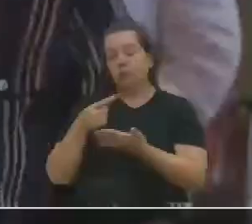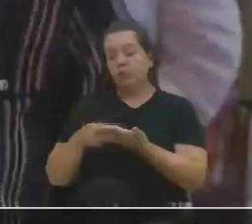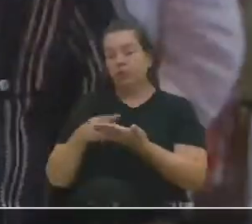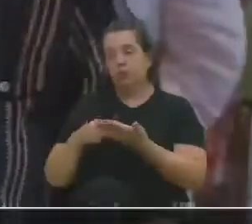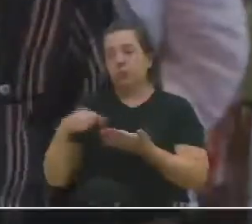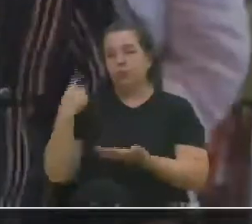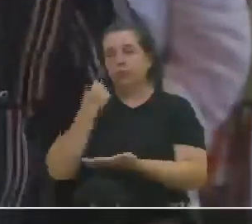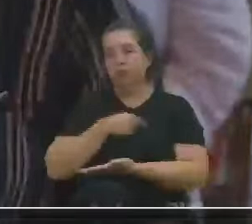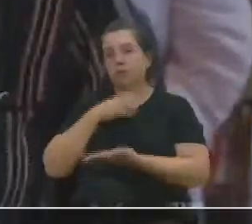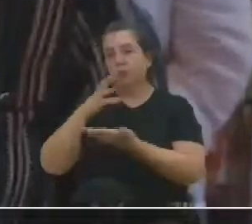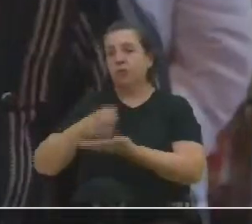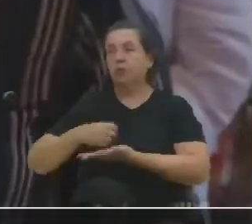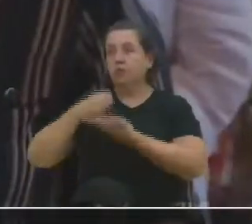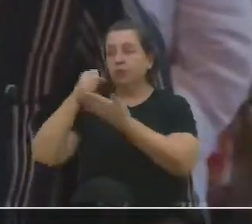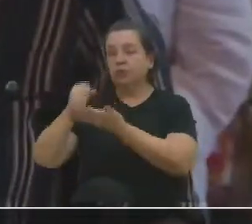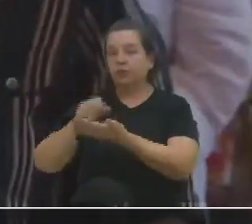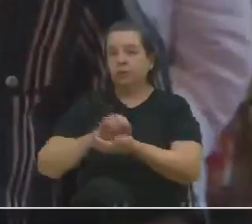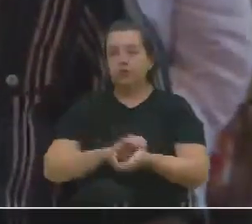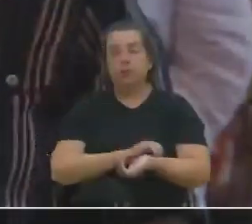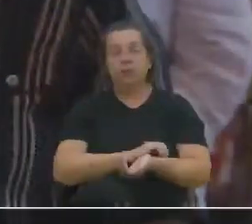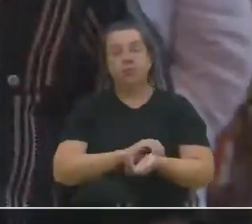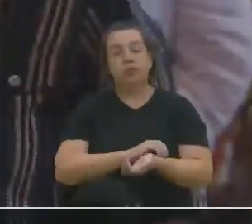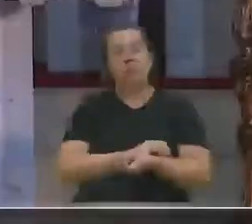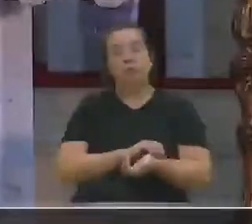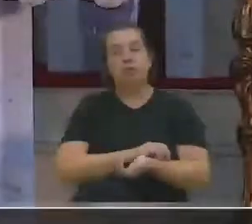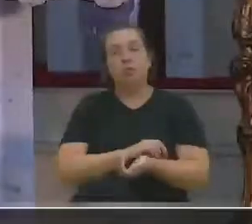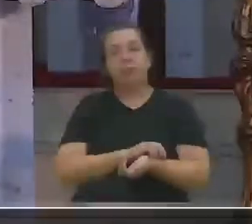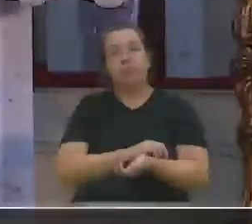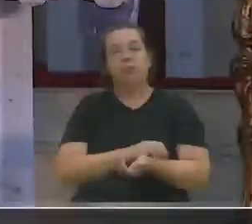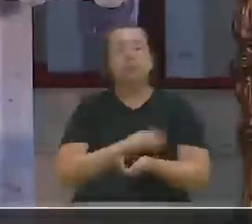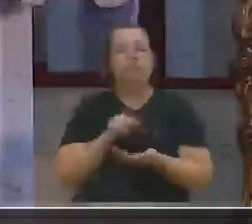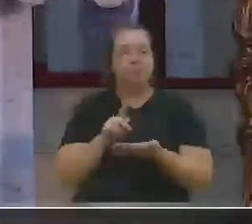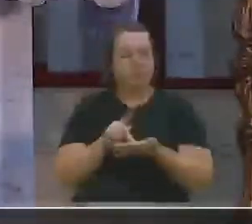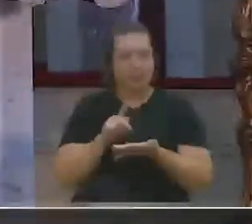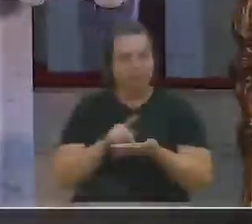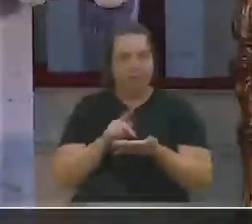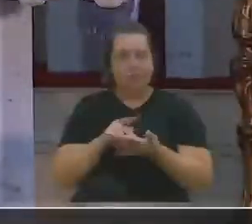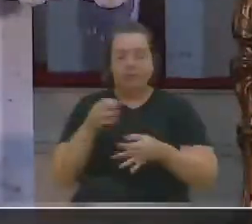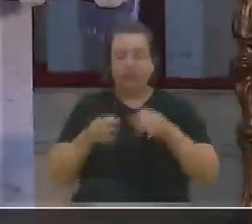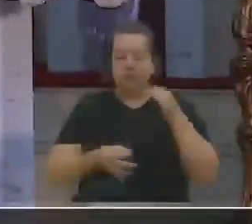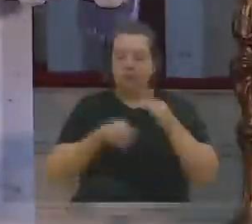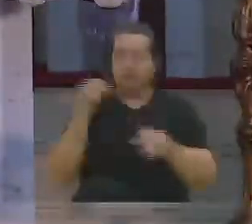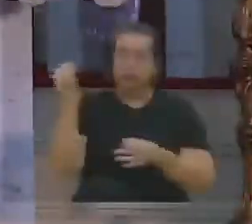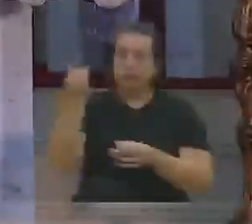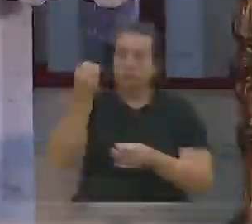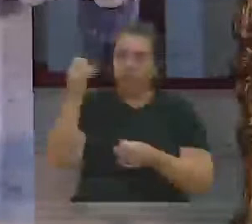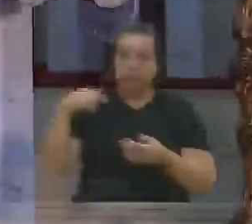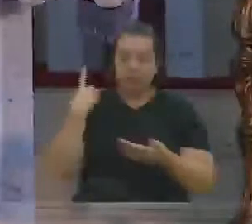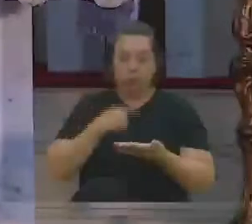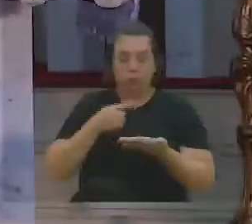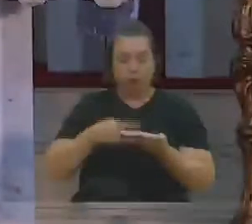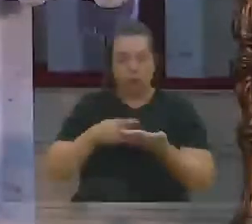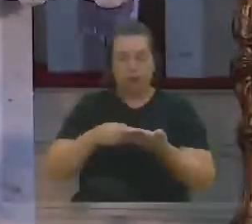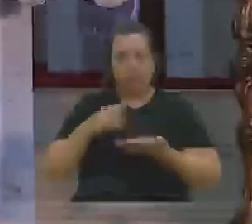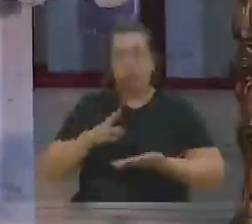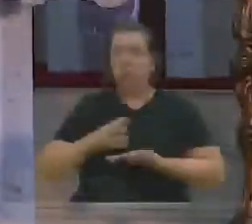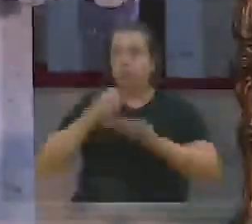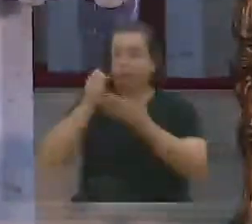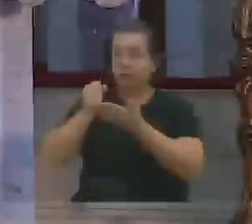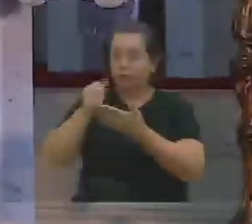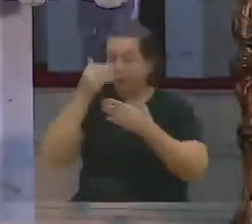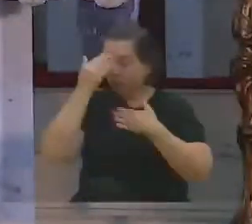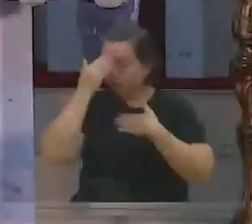Deus. É nosso dever e nossa salvação. Na verdade, é justo e necessário nosso dever e